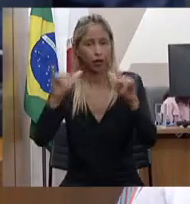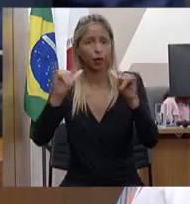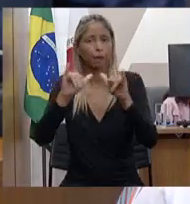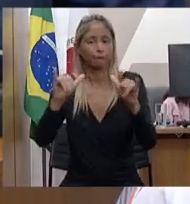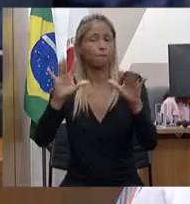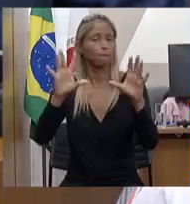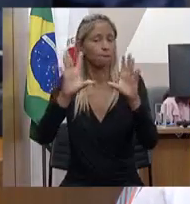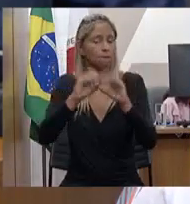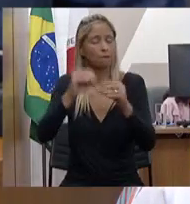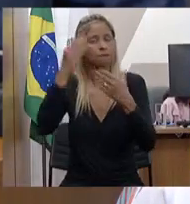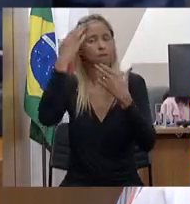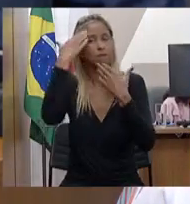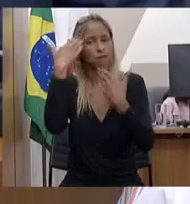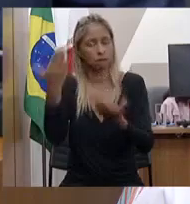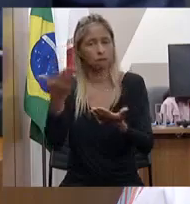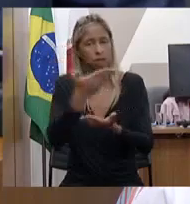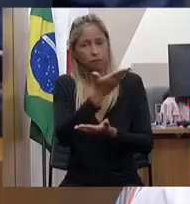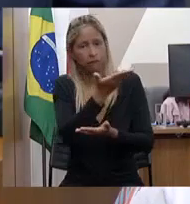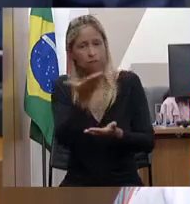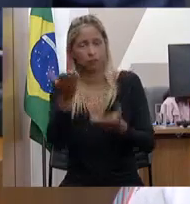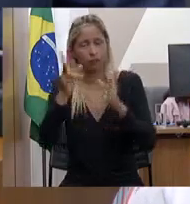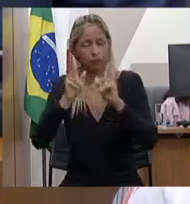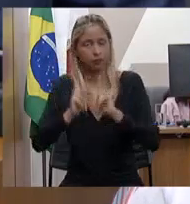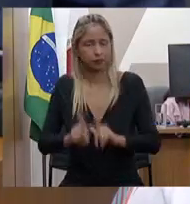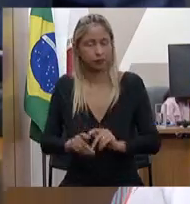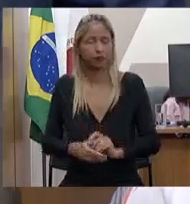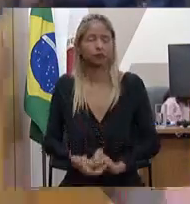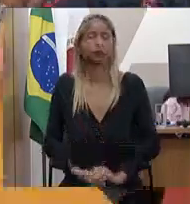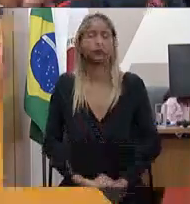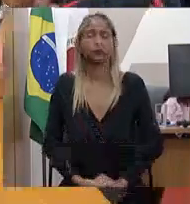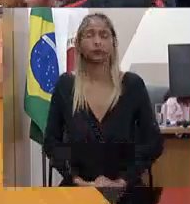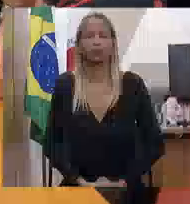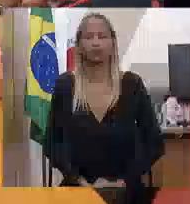mais é isso obrigado a todos vocês aí